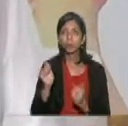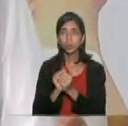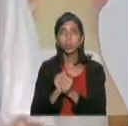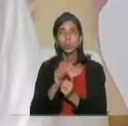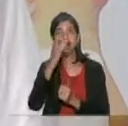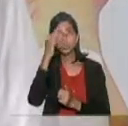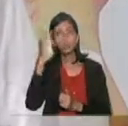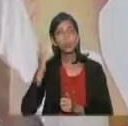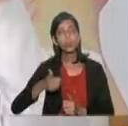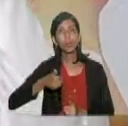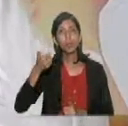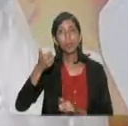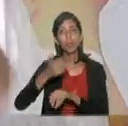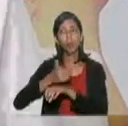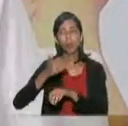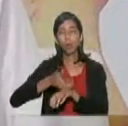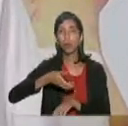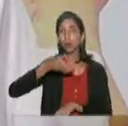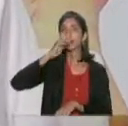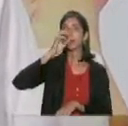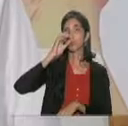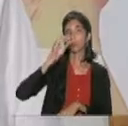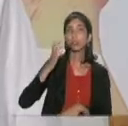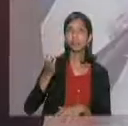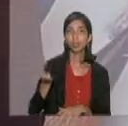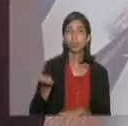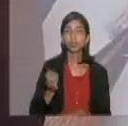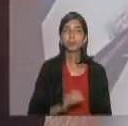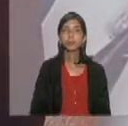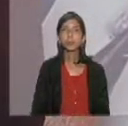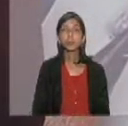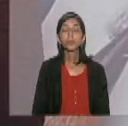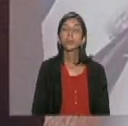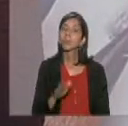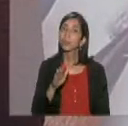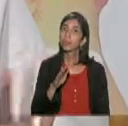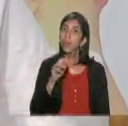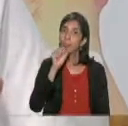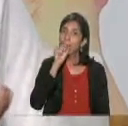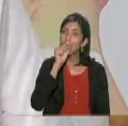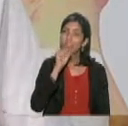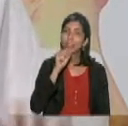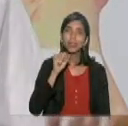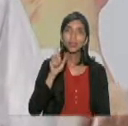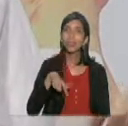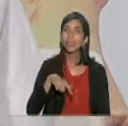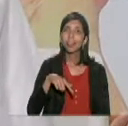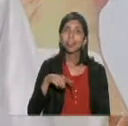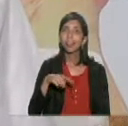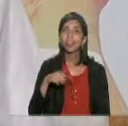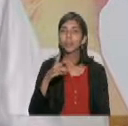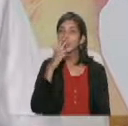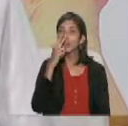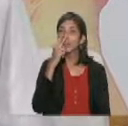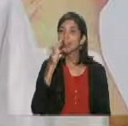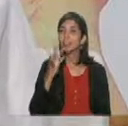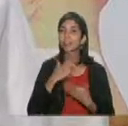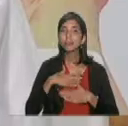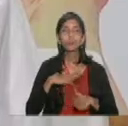não? Não. Ah. Foi nada assustador. Ela já tossiu, eu mais me apavorei do que ela,